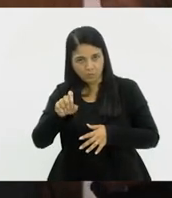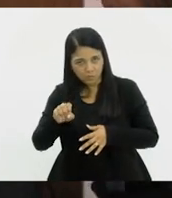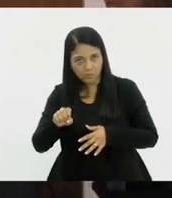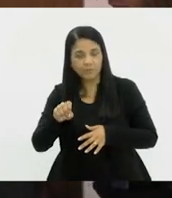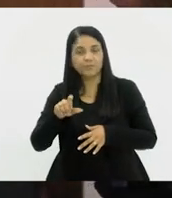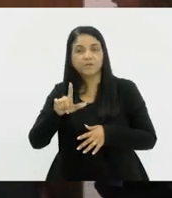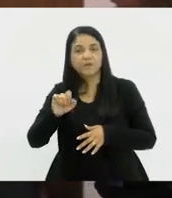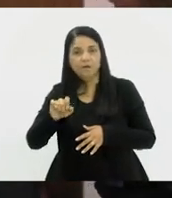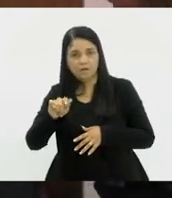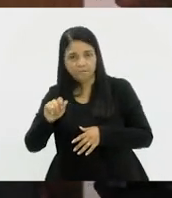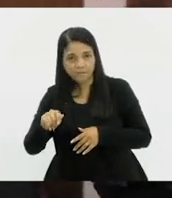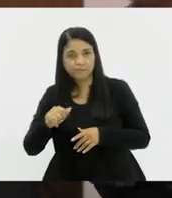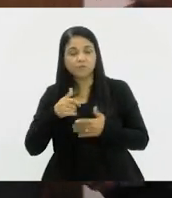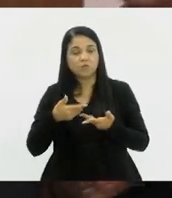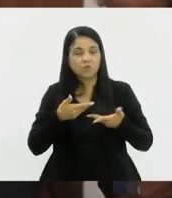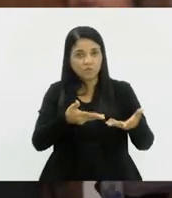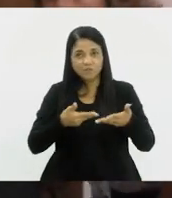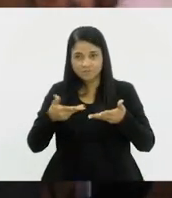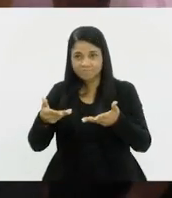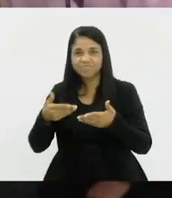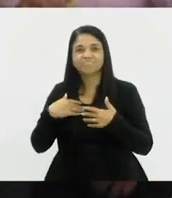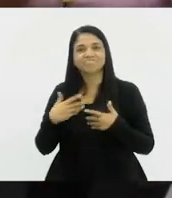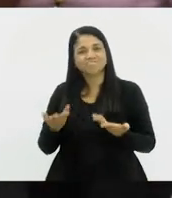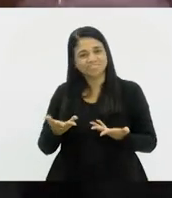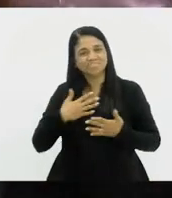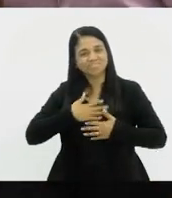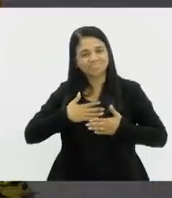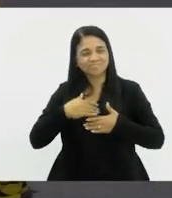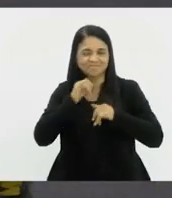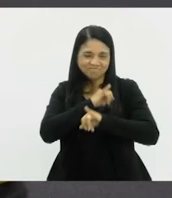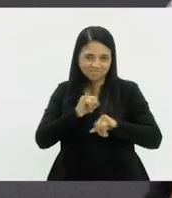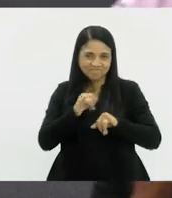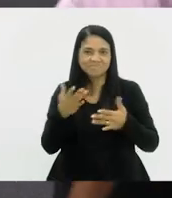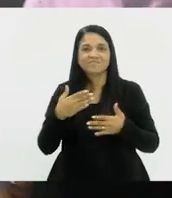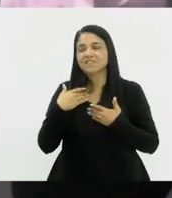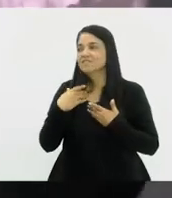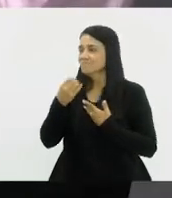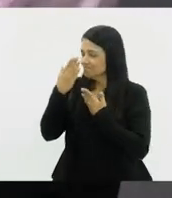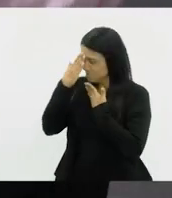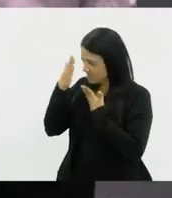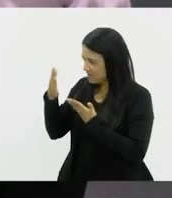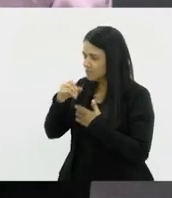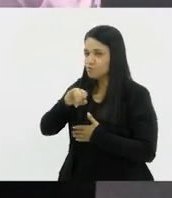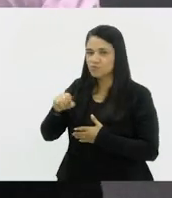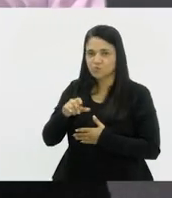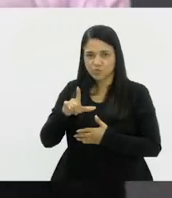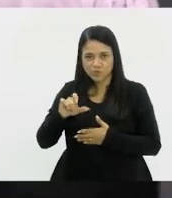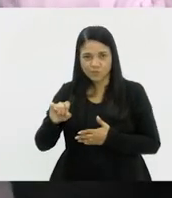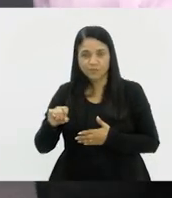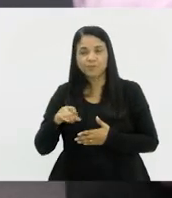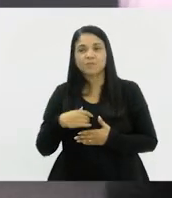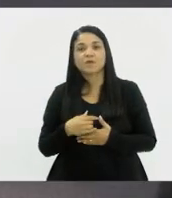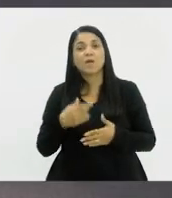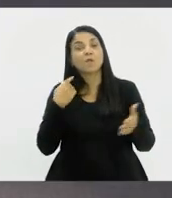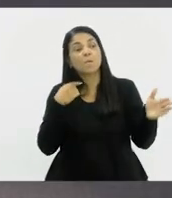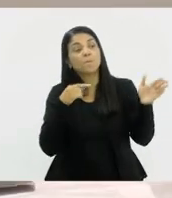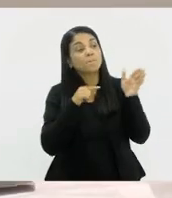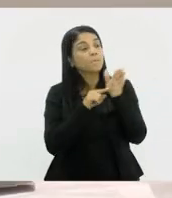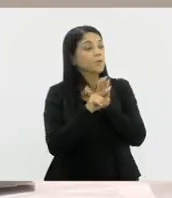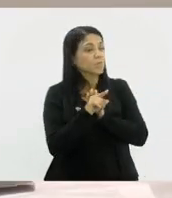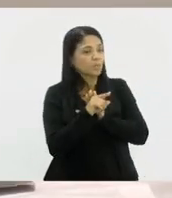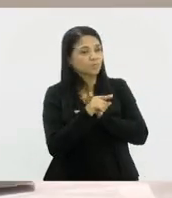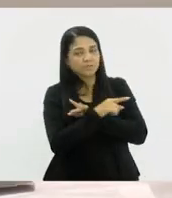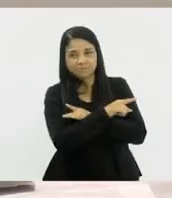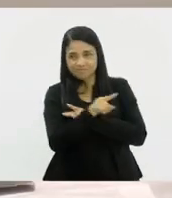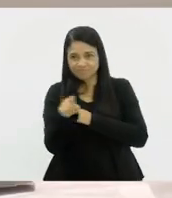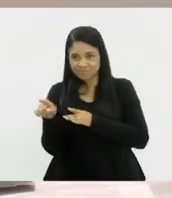convidado e é isso então que eu gostaria de falar aqui para Valeu Júlio obrigado agora eu faço uma pergunta aos